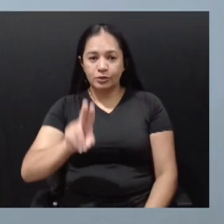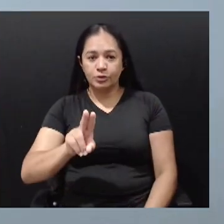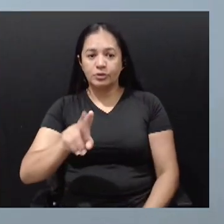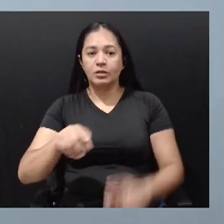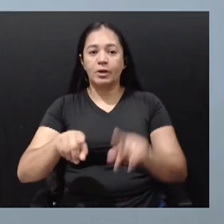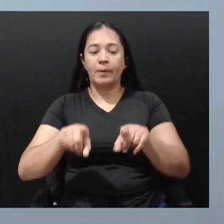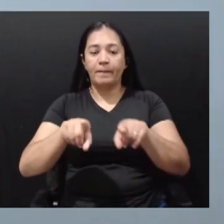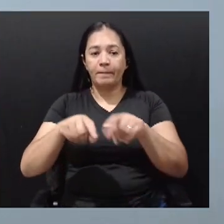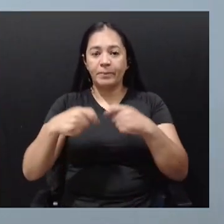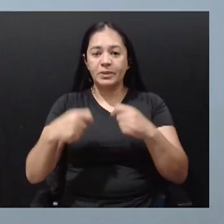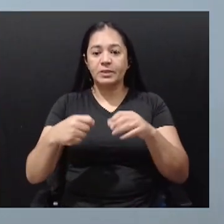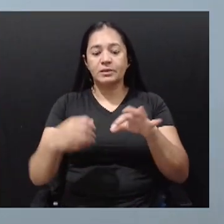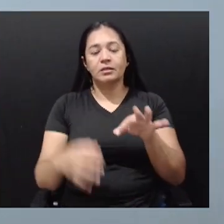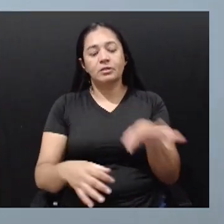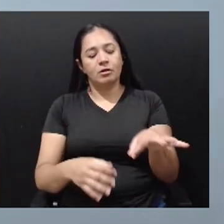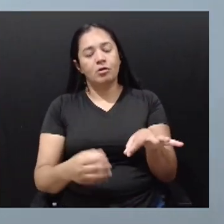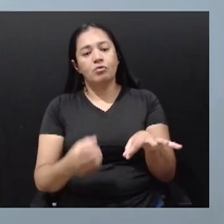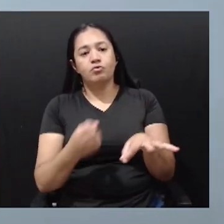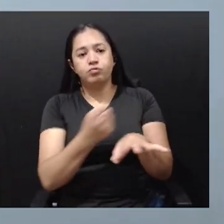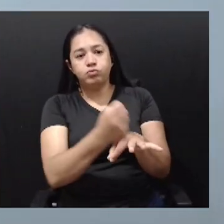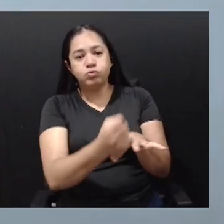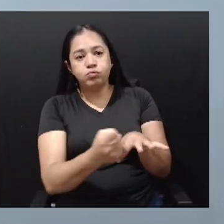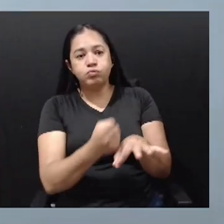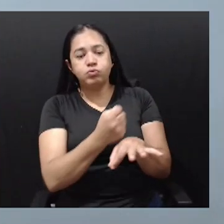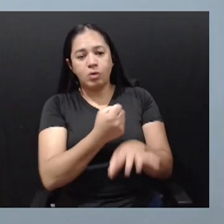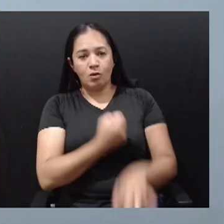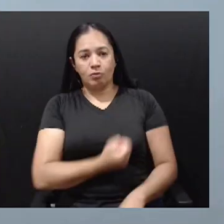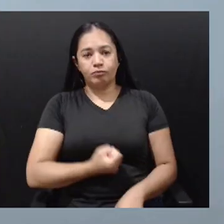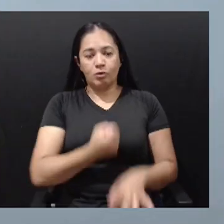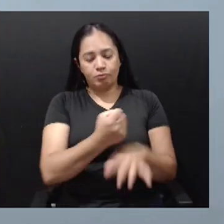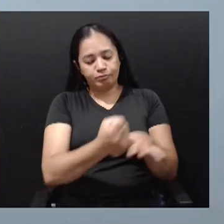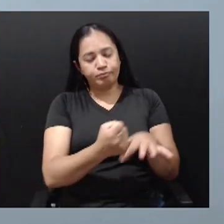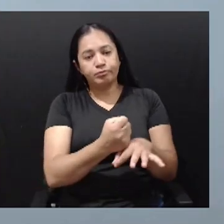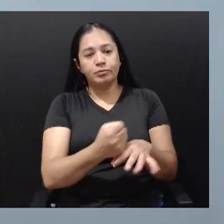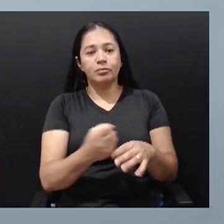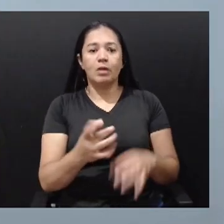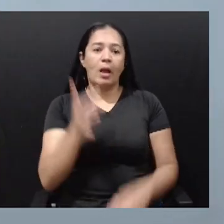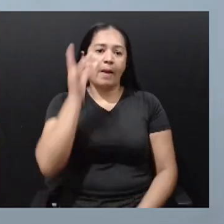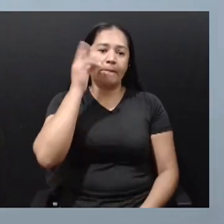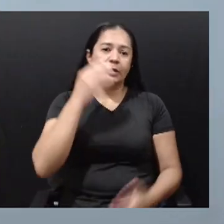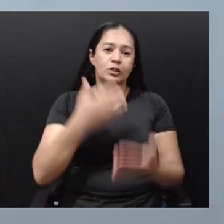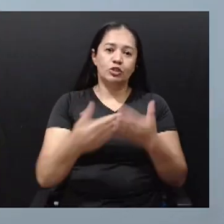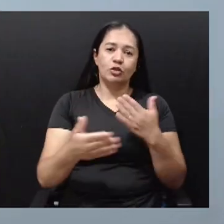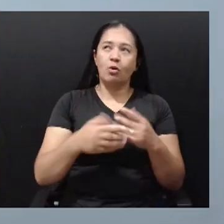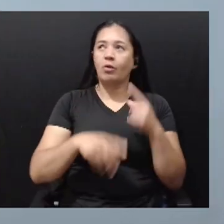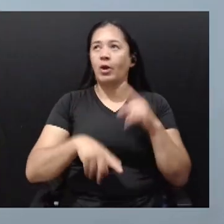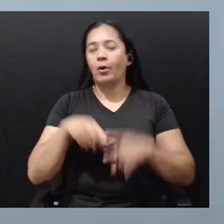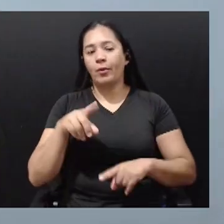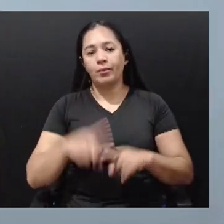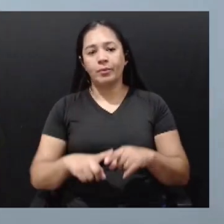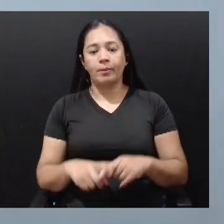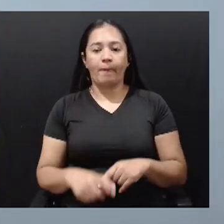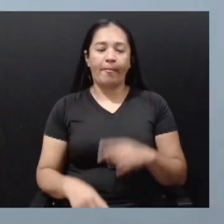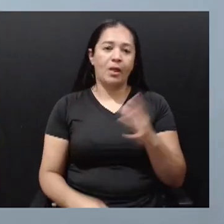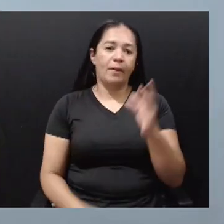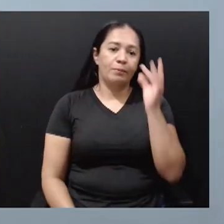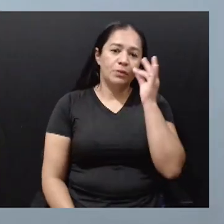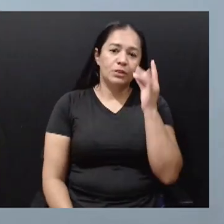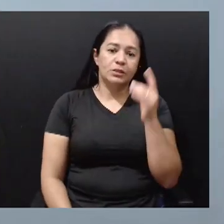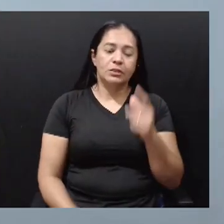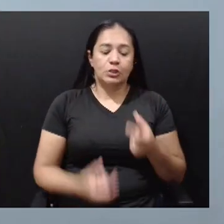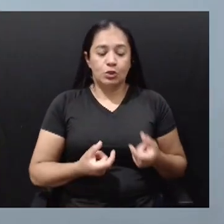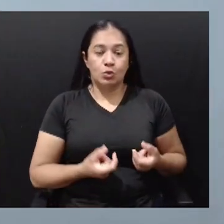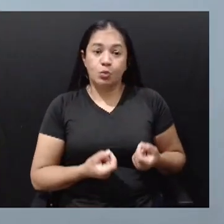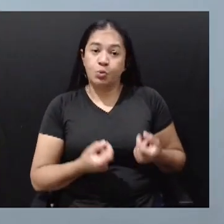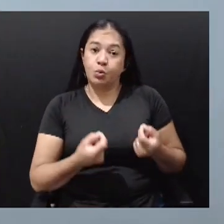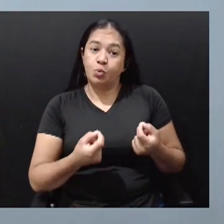transvaginal, para a gente saber se há presença de algum artefato, presença de algum tipo de tumor, tanto no colo do útero quanto